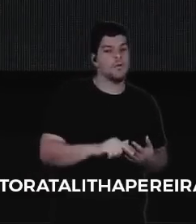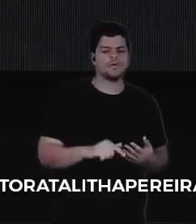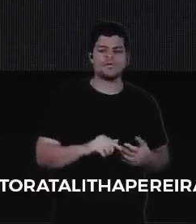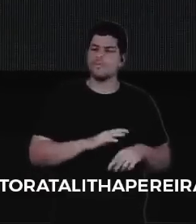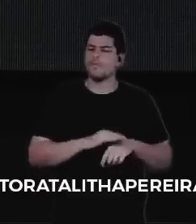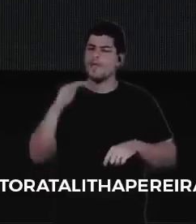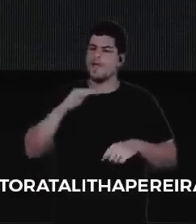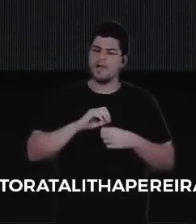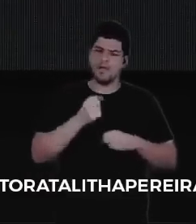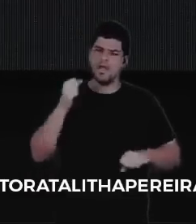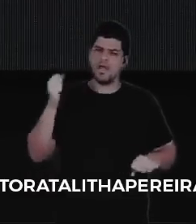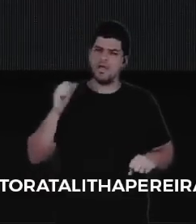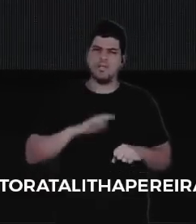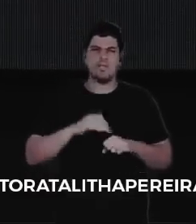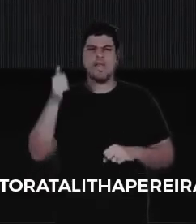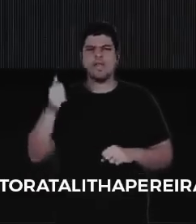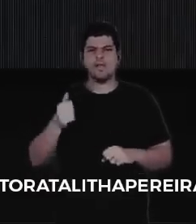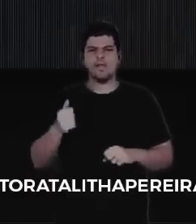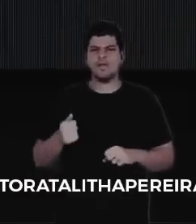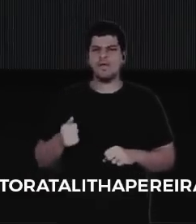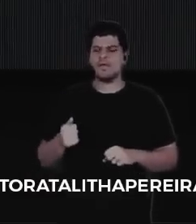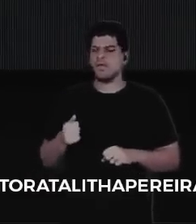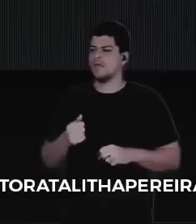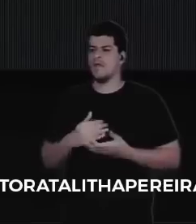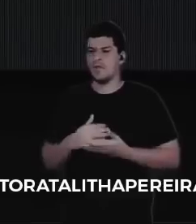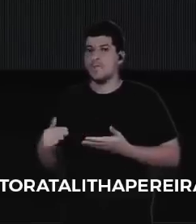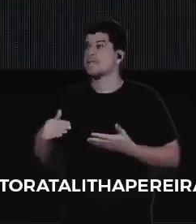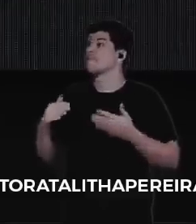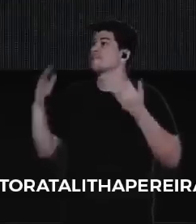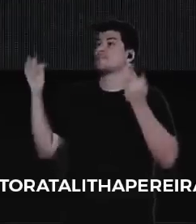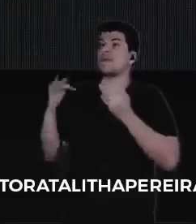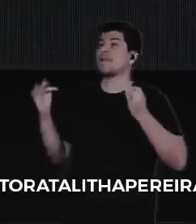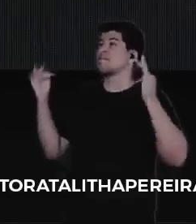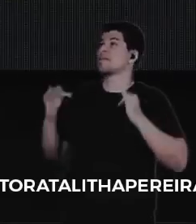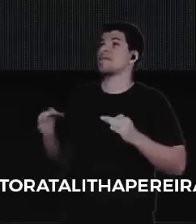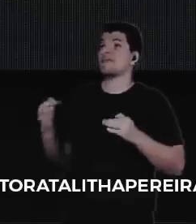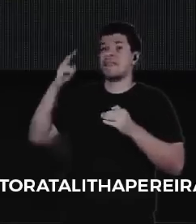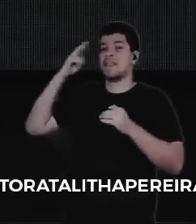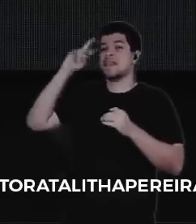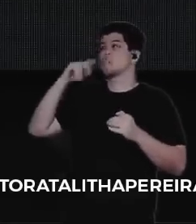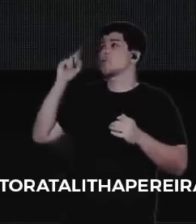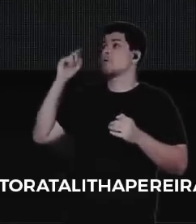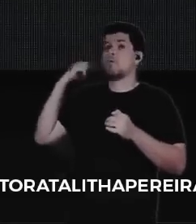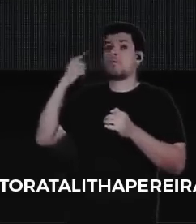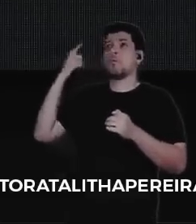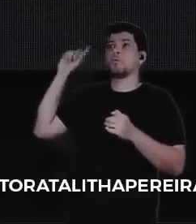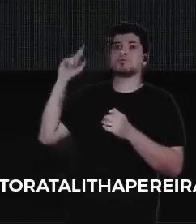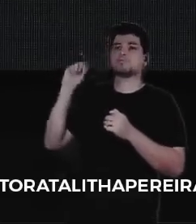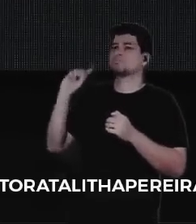melhor. E aí você fica tão feliz, mas tão feliz que nem lembra mais do outro.